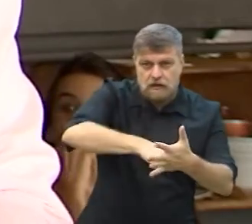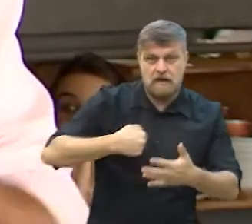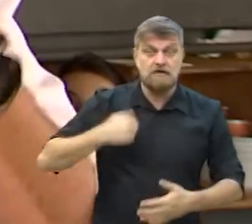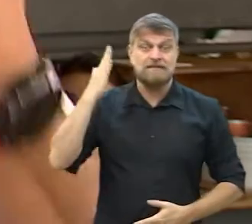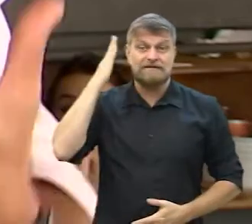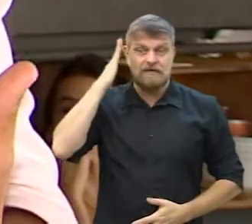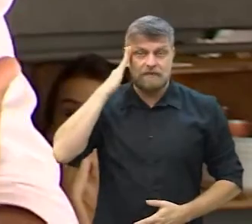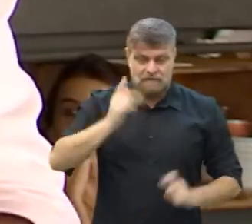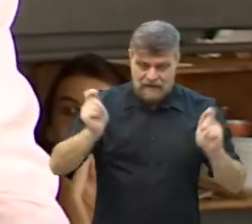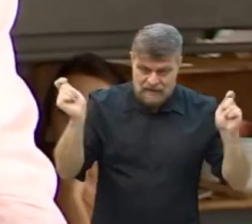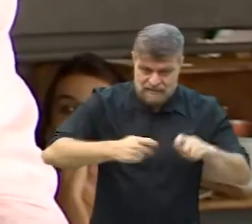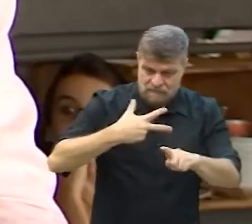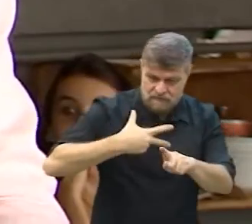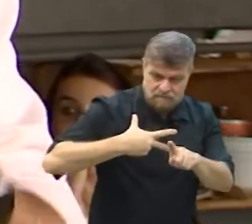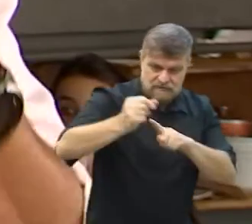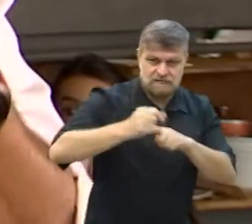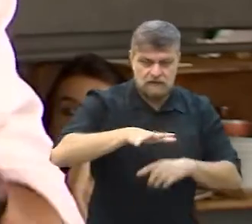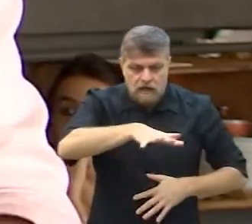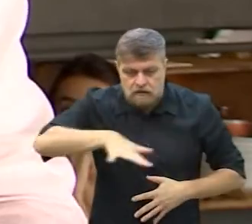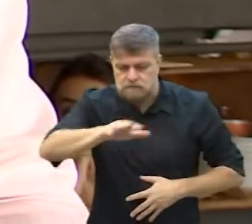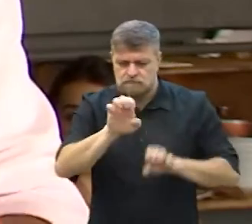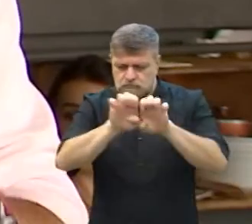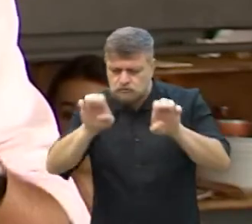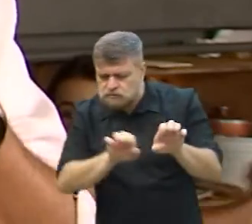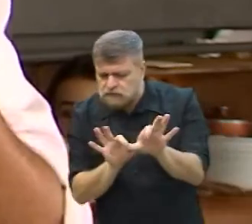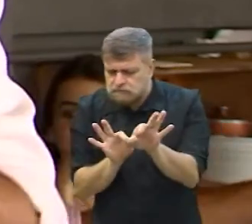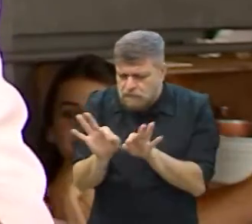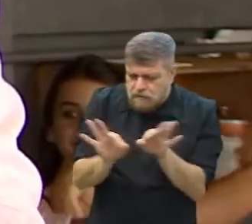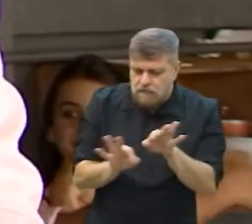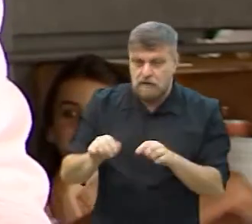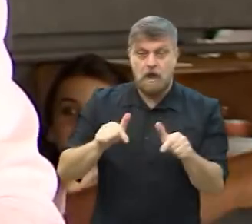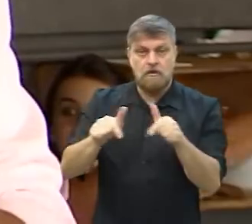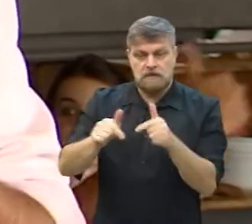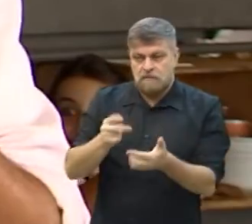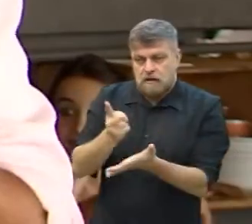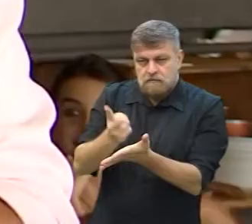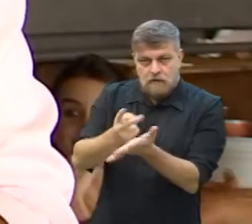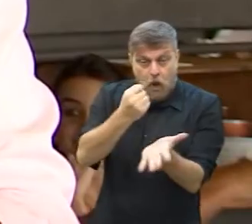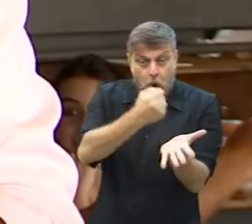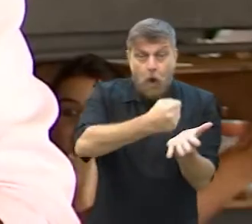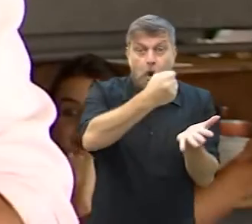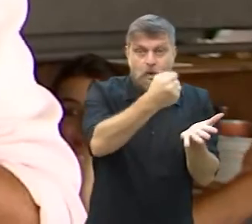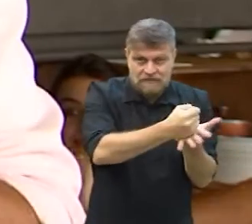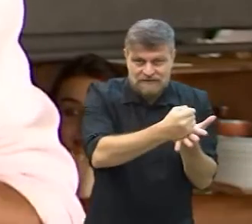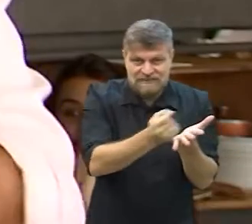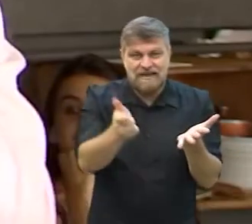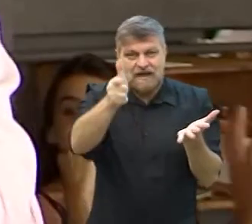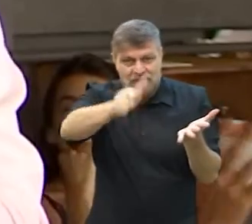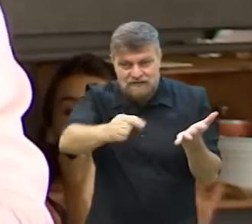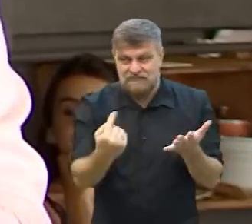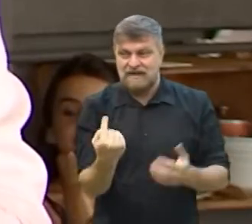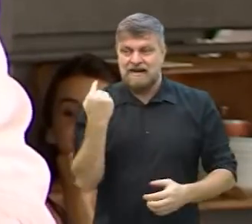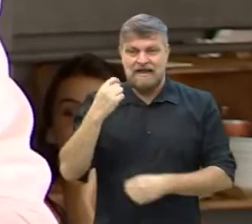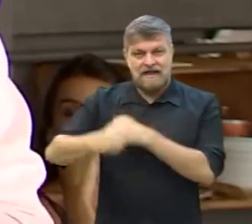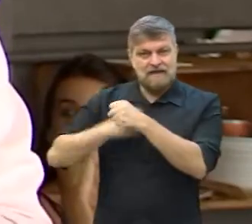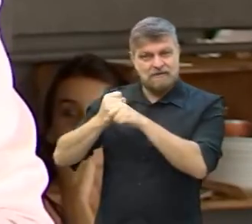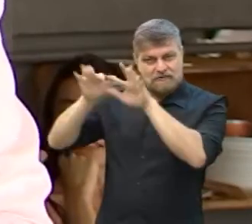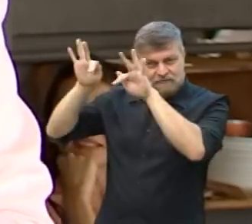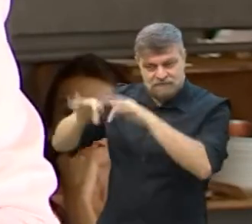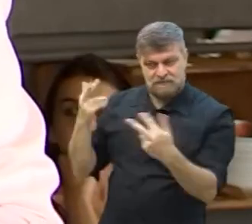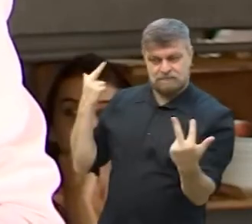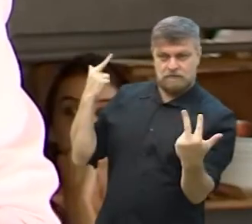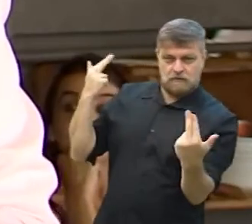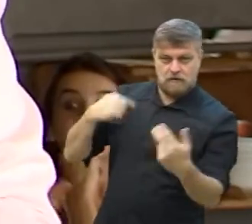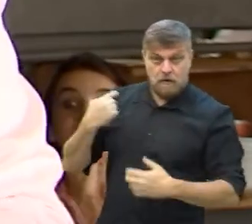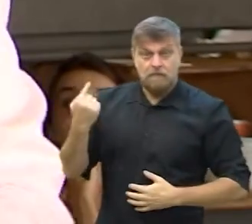batalhador, então a gente sabendo que a gente vai conseguir sair disso, o setor vai se estruturar, vai conseguir manter os empregos, vai conseguir recontratar, que é o que a gente estava fazendo já no final